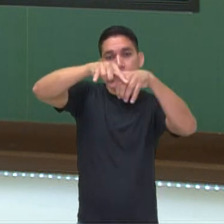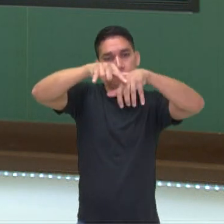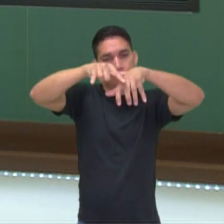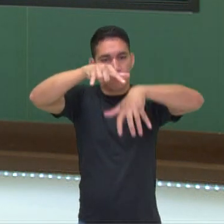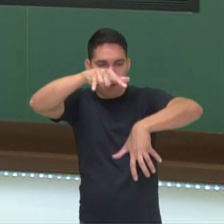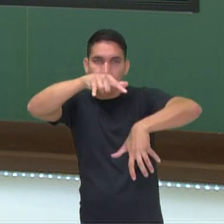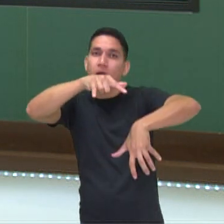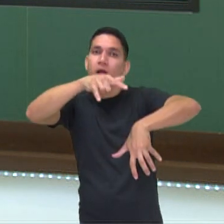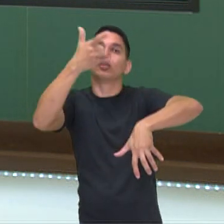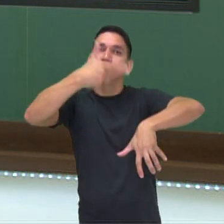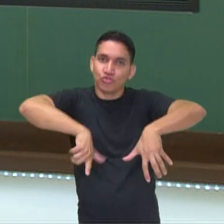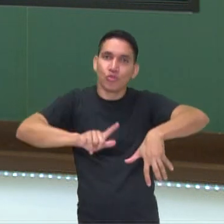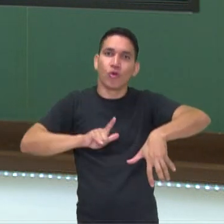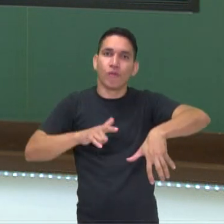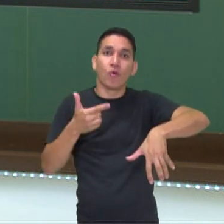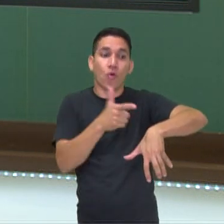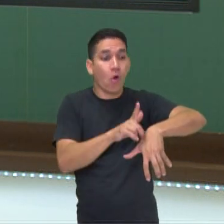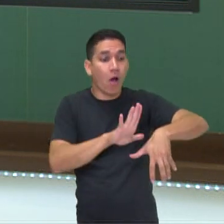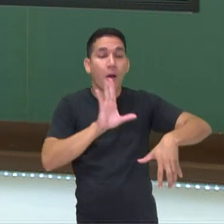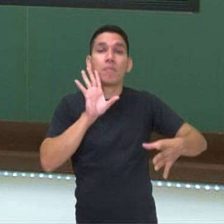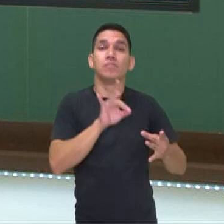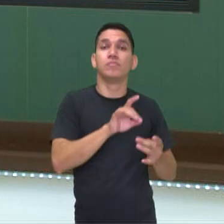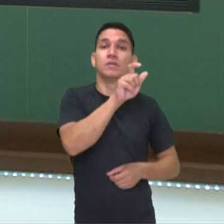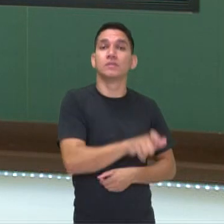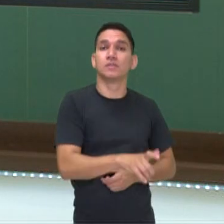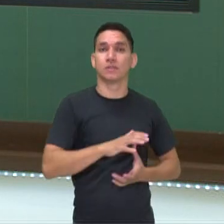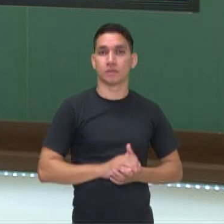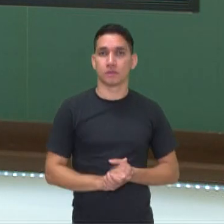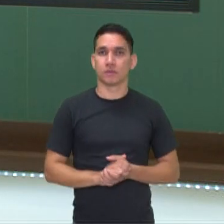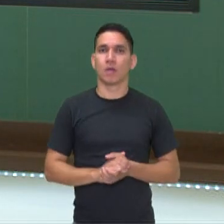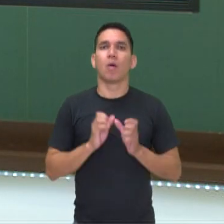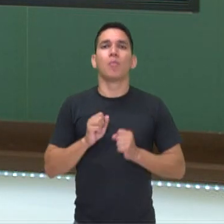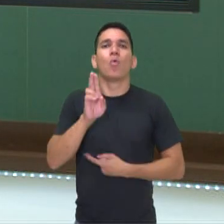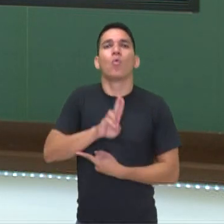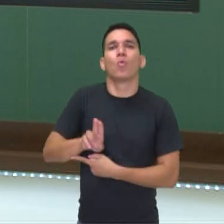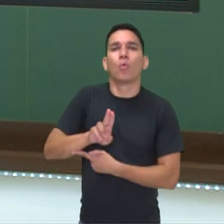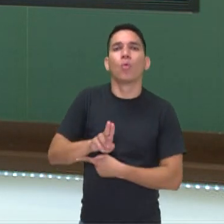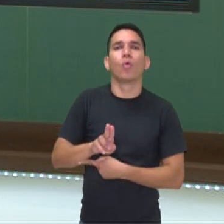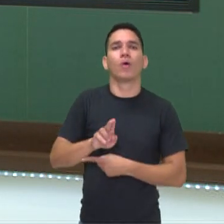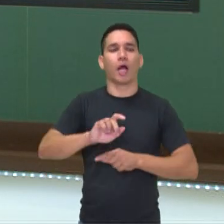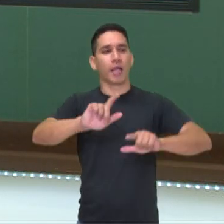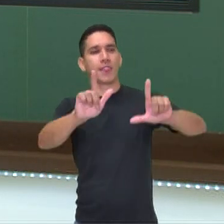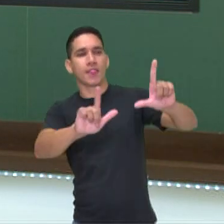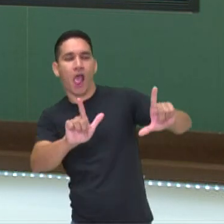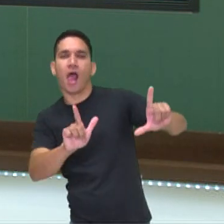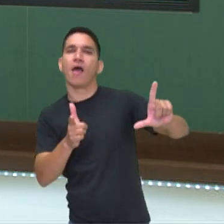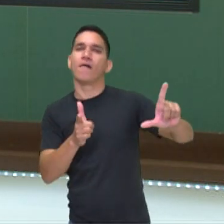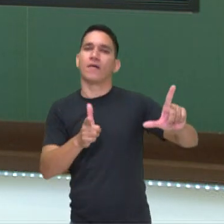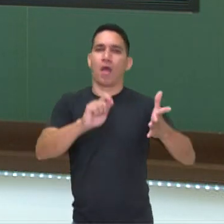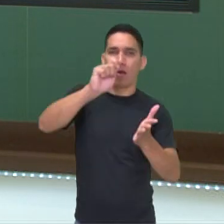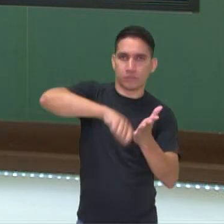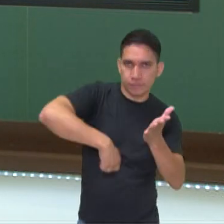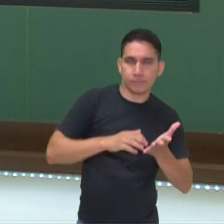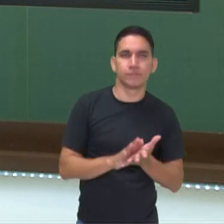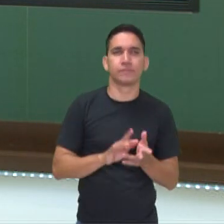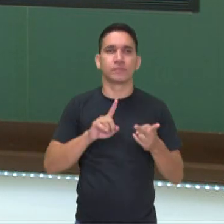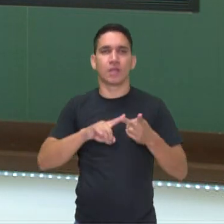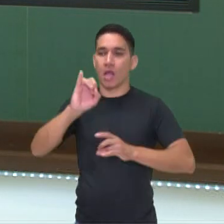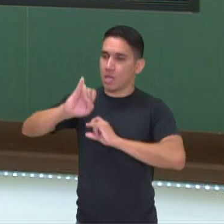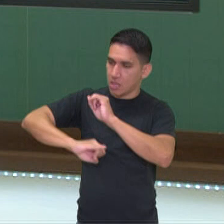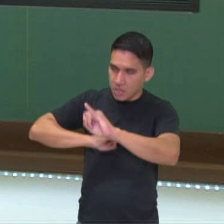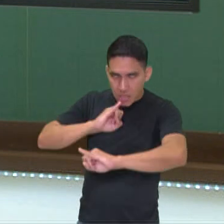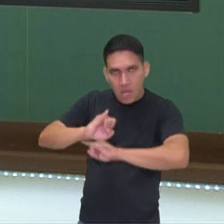e enviado para o consumidor por meio dos serviços de TV por assinatura. Nós podemos ter a internet